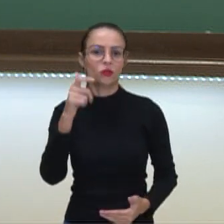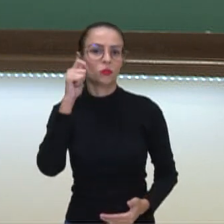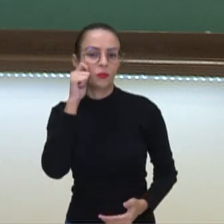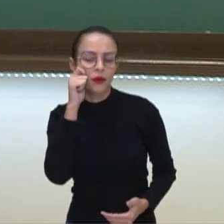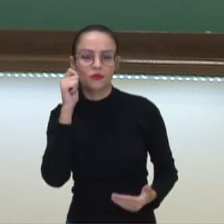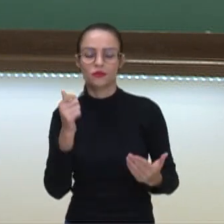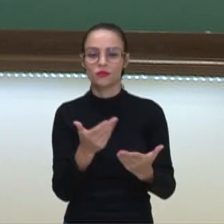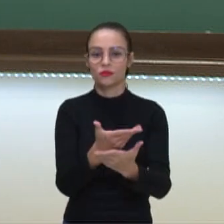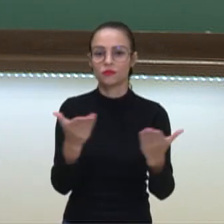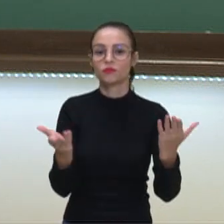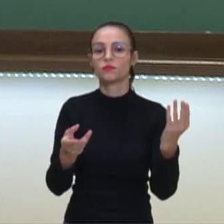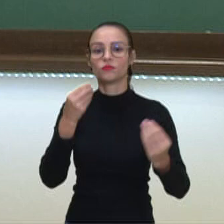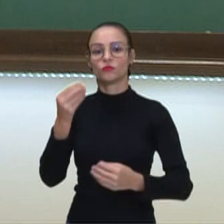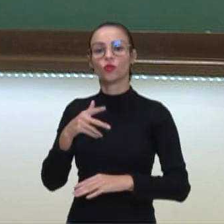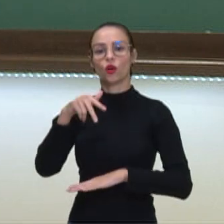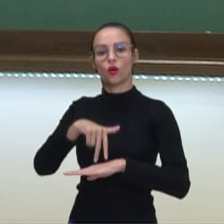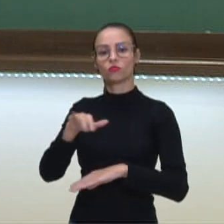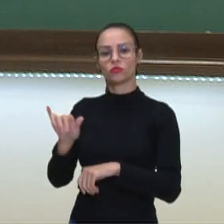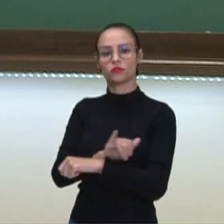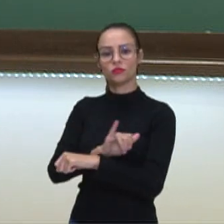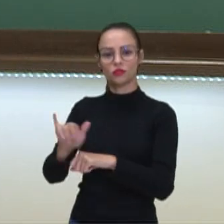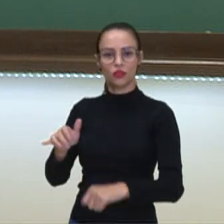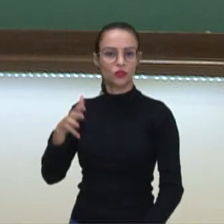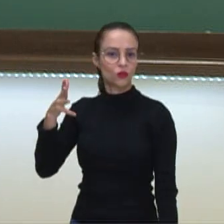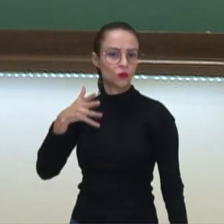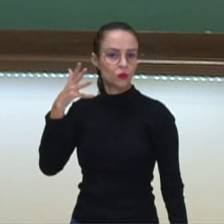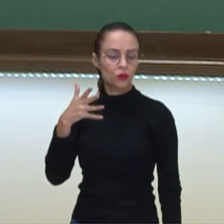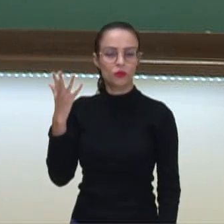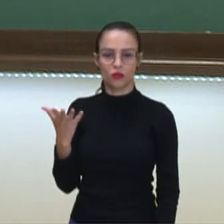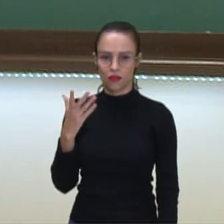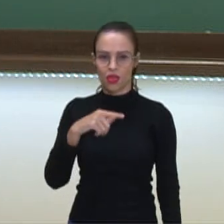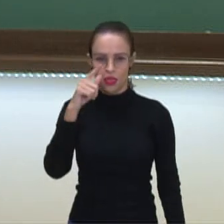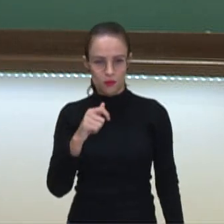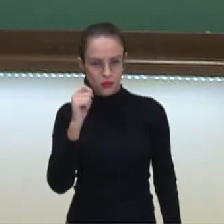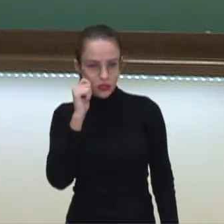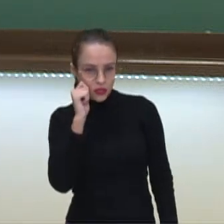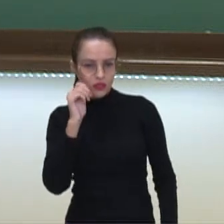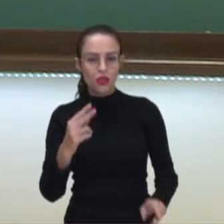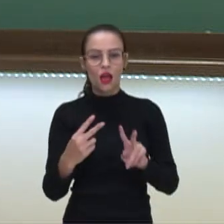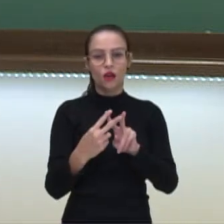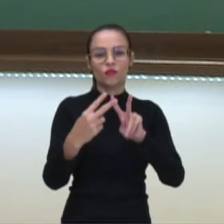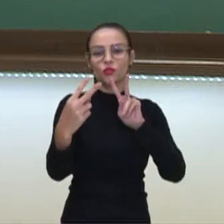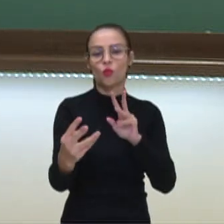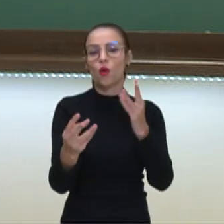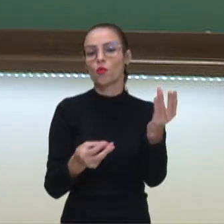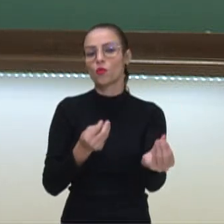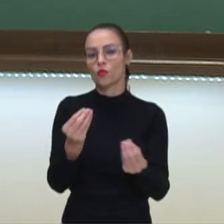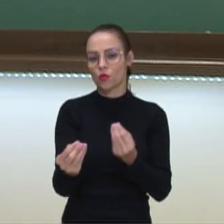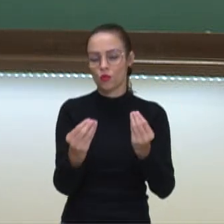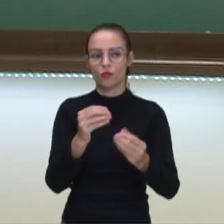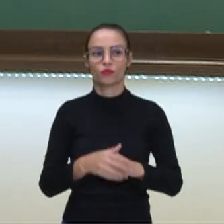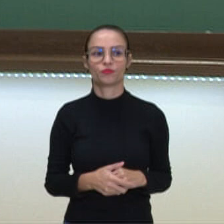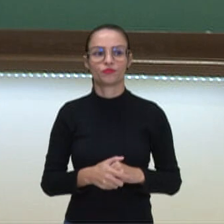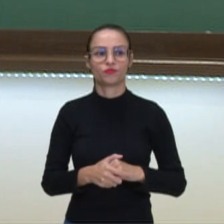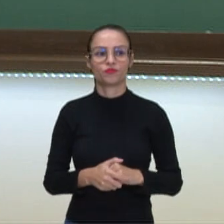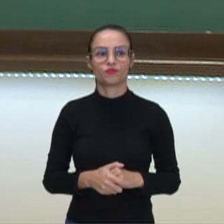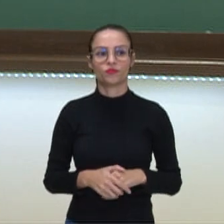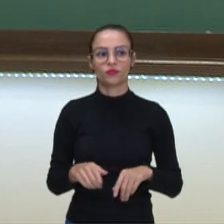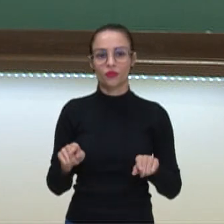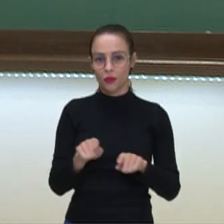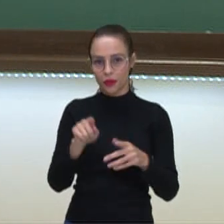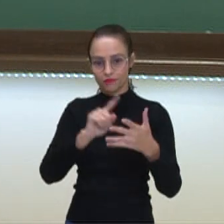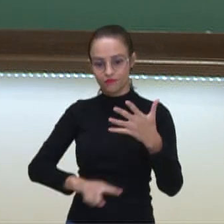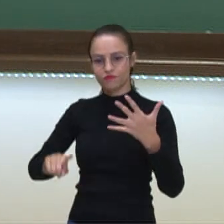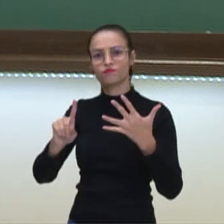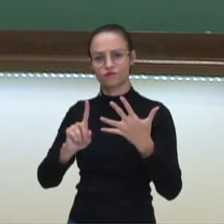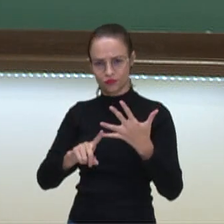que eu faço esse discurso? Né? Qual é o meio que eu vou utilizar para fazer o meu discurso? E eu vou utilizar